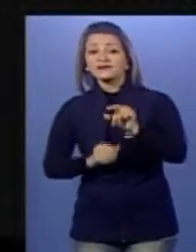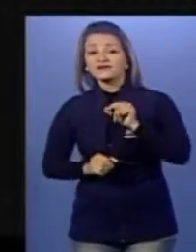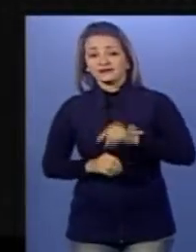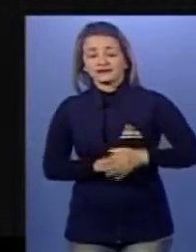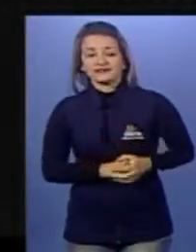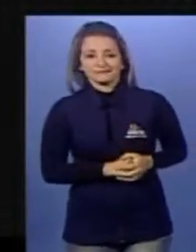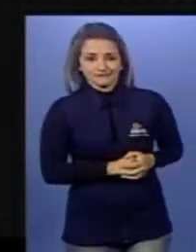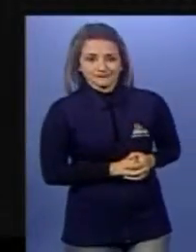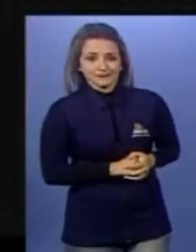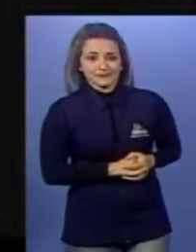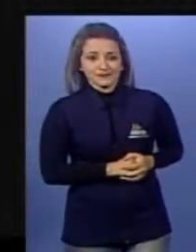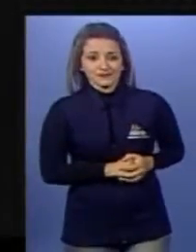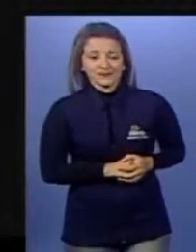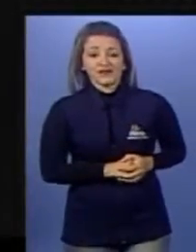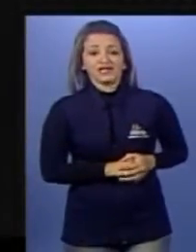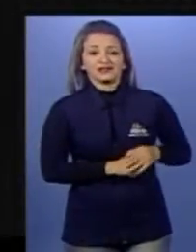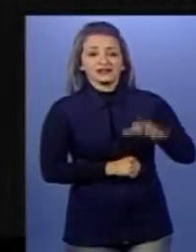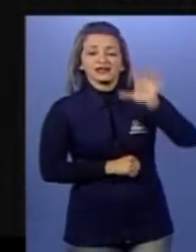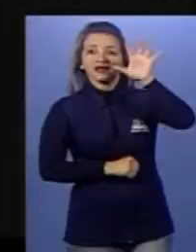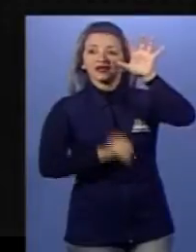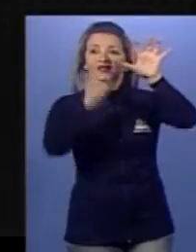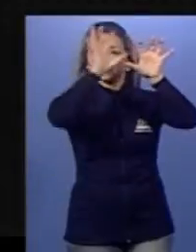exatamente a